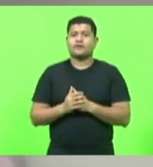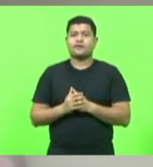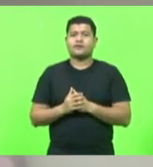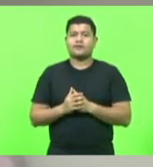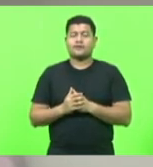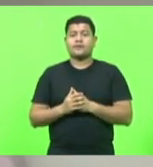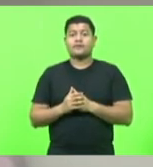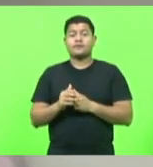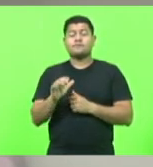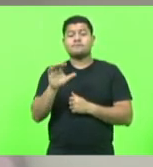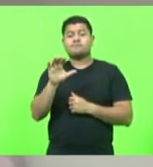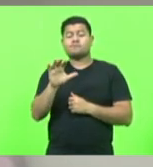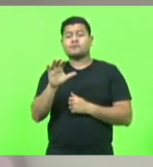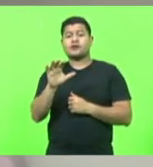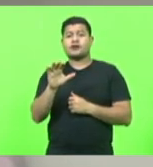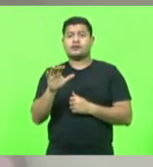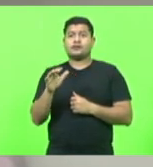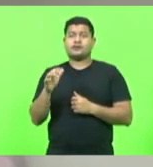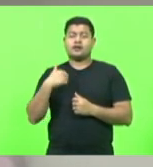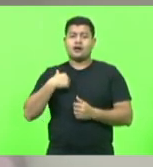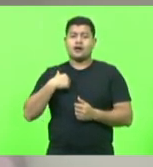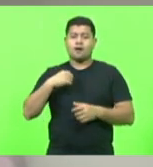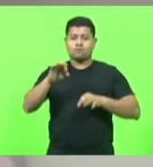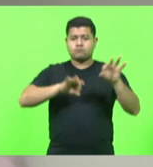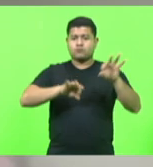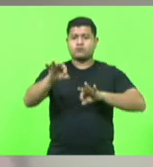Mas o que me fez fazer esta